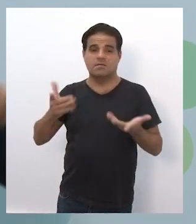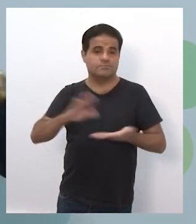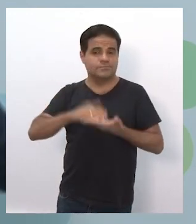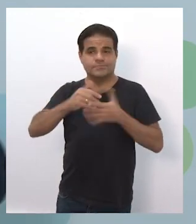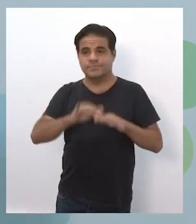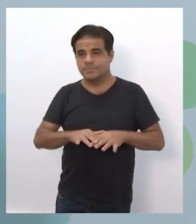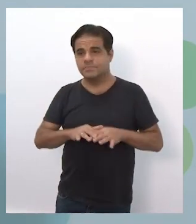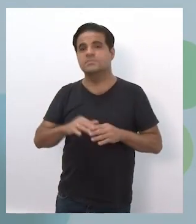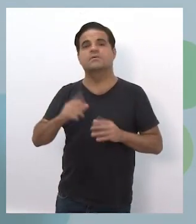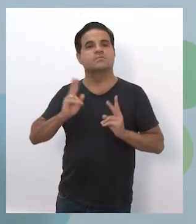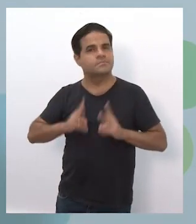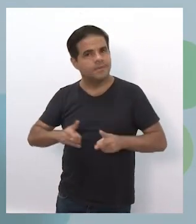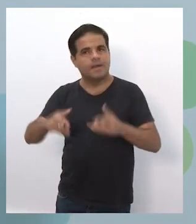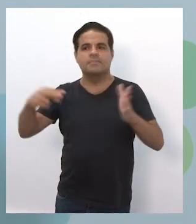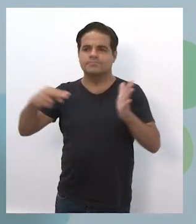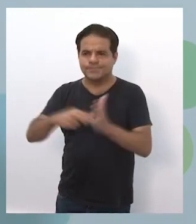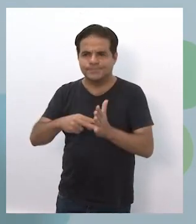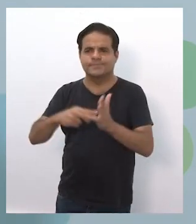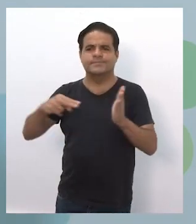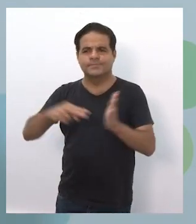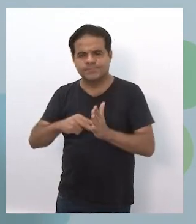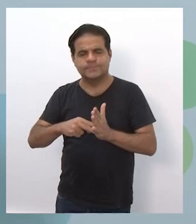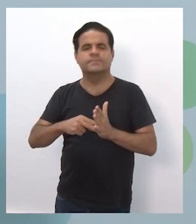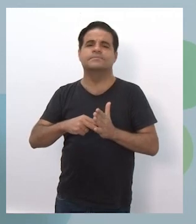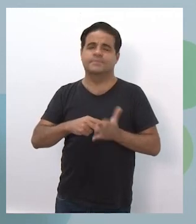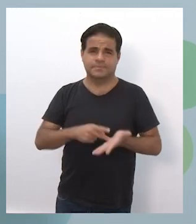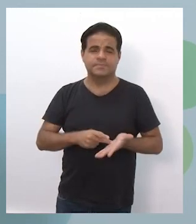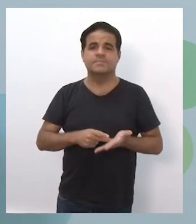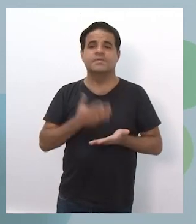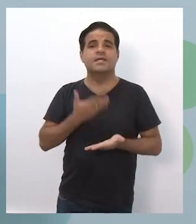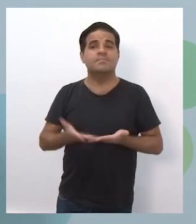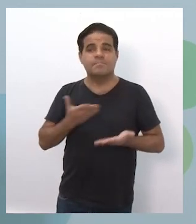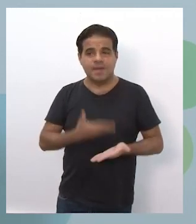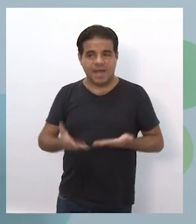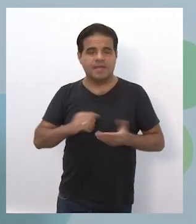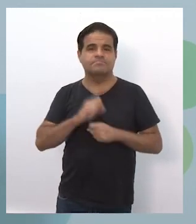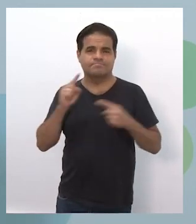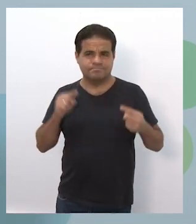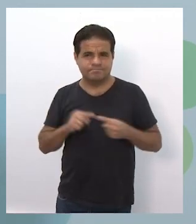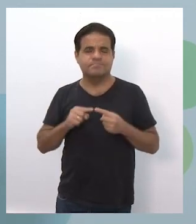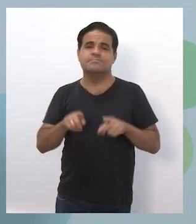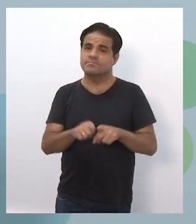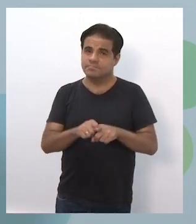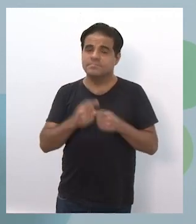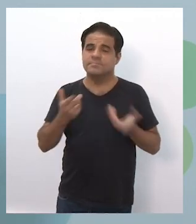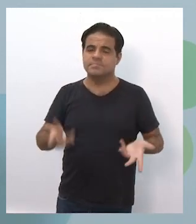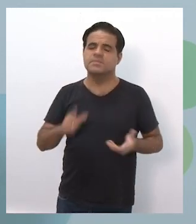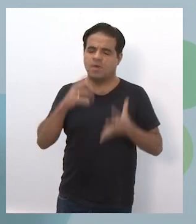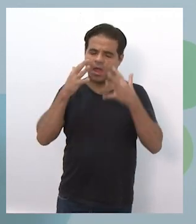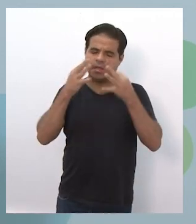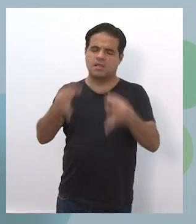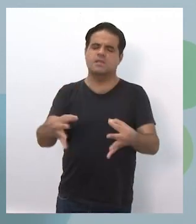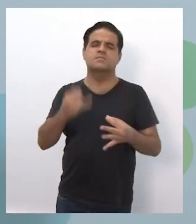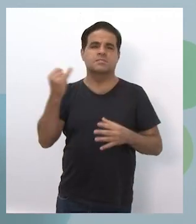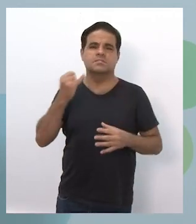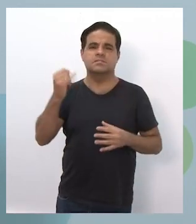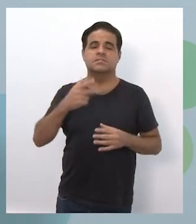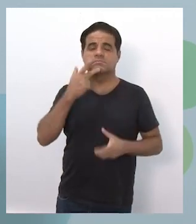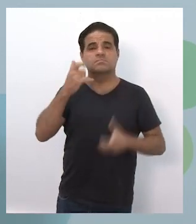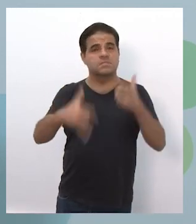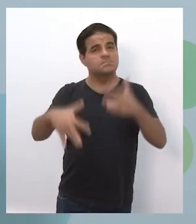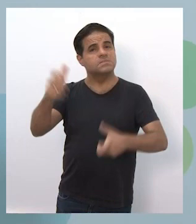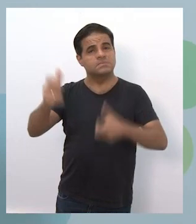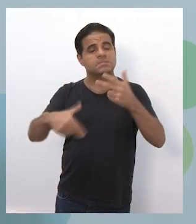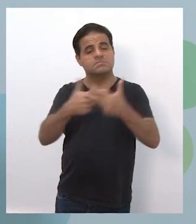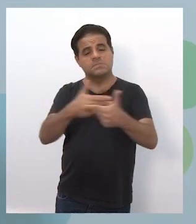tem que ficar também só plugado na tomada, né? Daqui ele perde um pouco a função de notebook. Então, eu acho interessante também falar um pouquinho